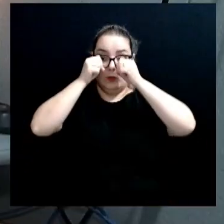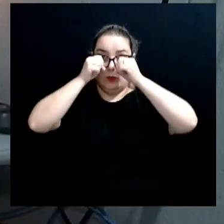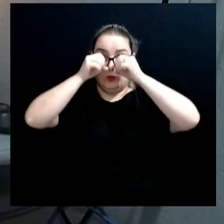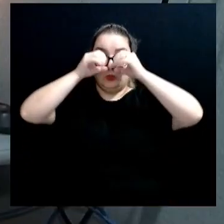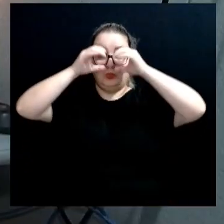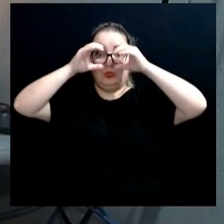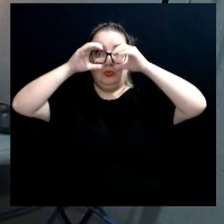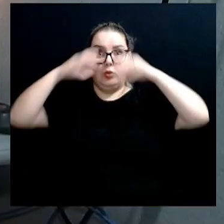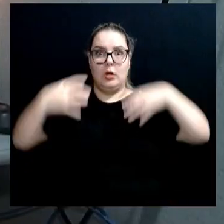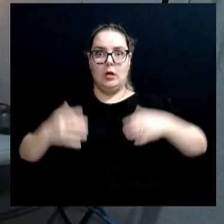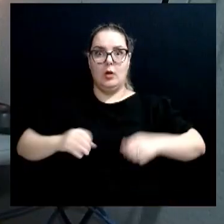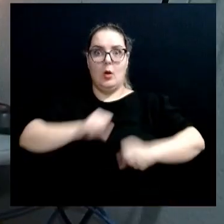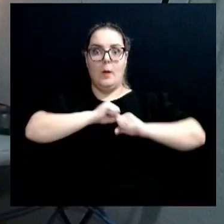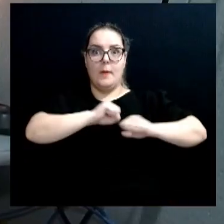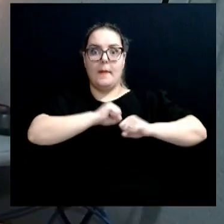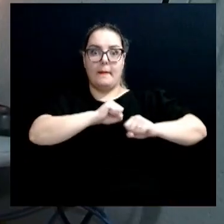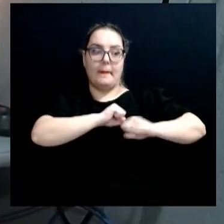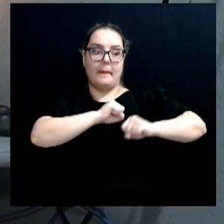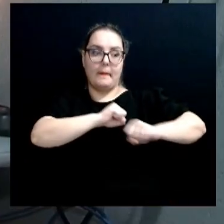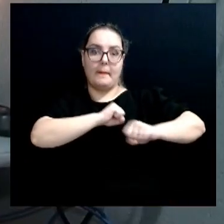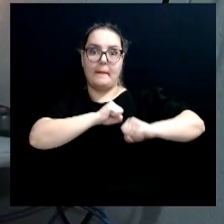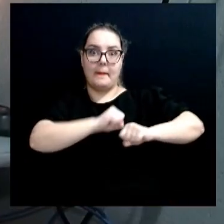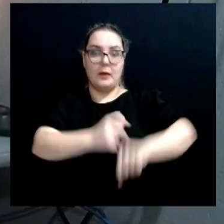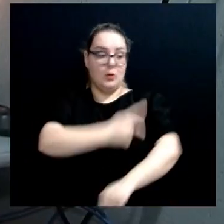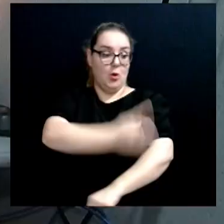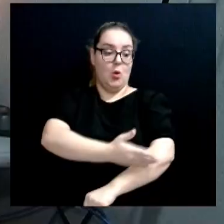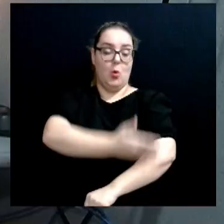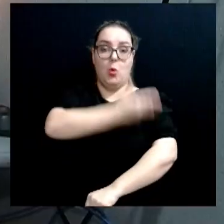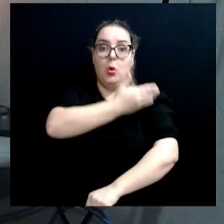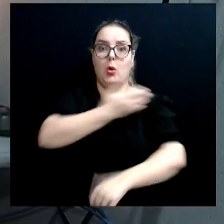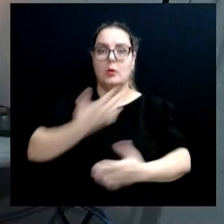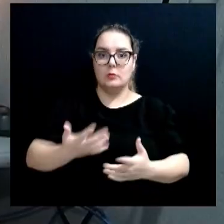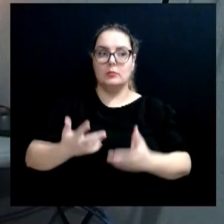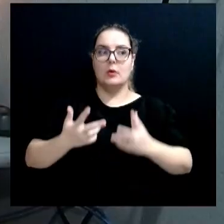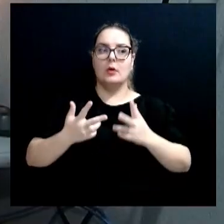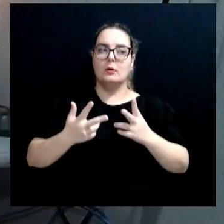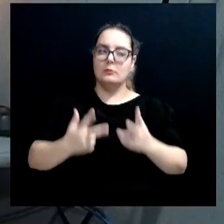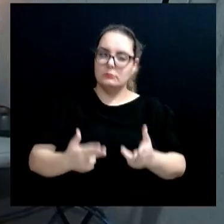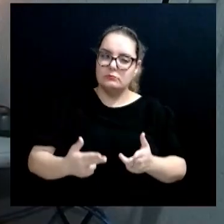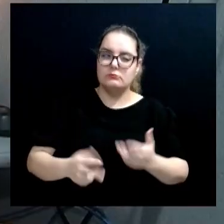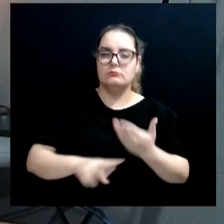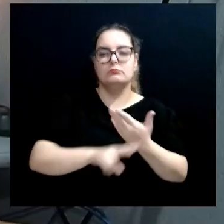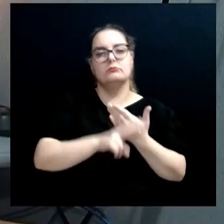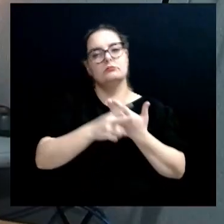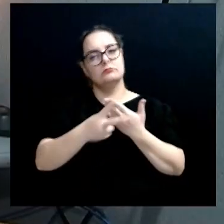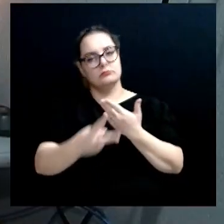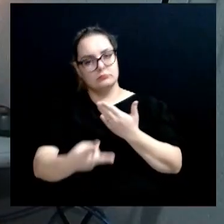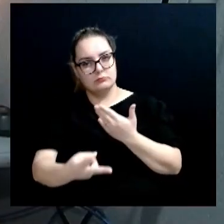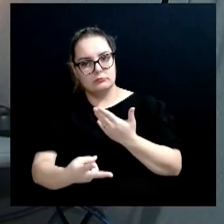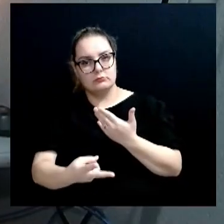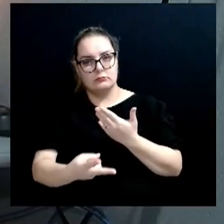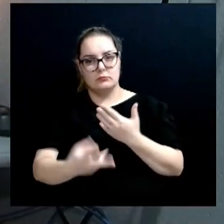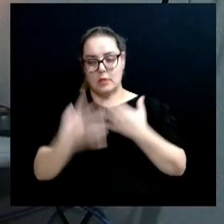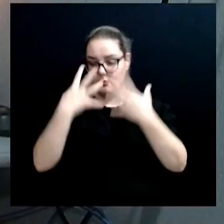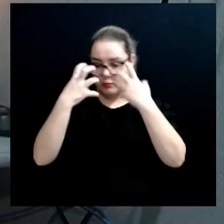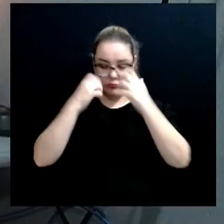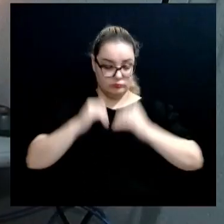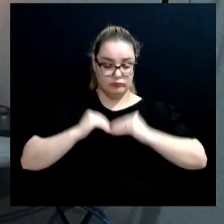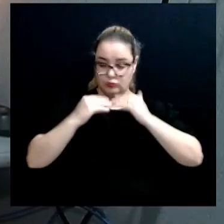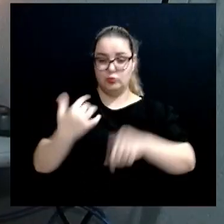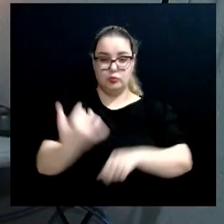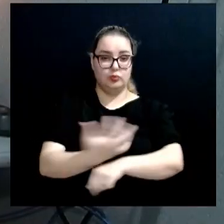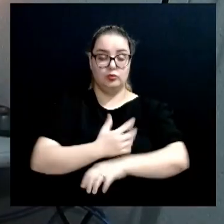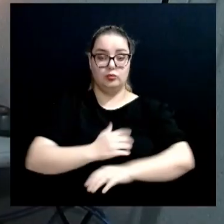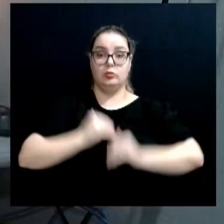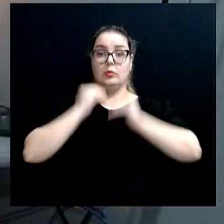cardíaca, aumento momentâneo da pressão, como fosse uma reação a esse estresse, essa emoção muito grande que acontece